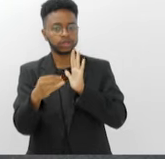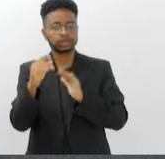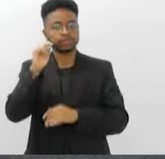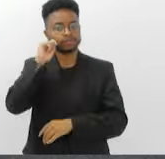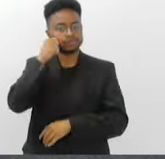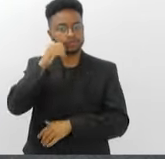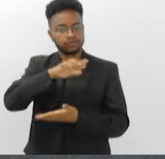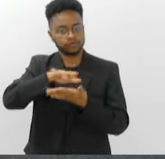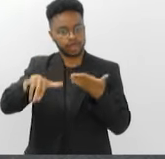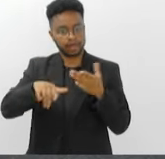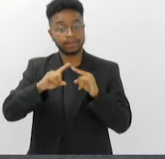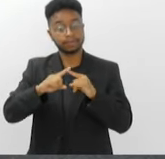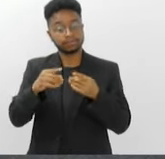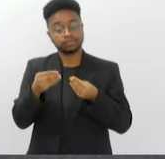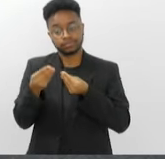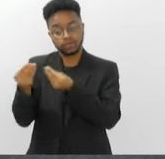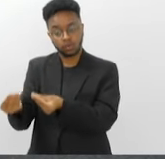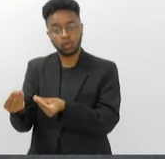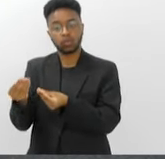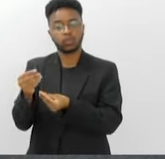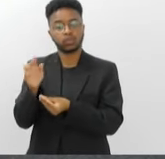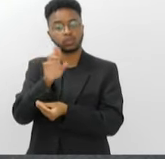Ana deu não só um nome